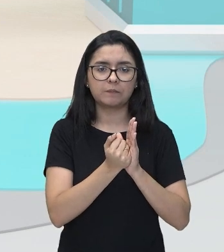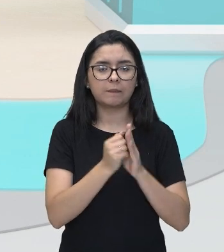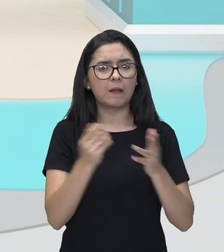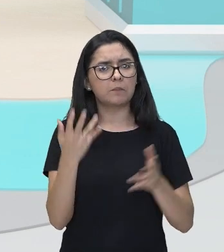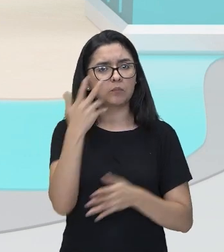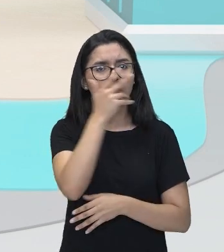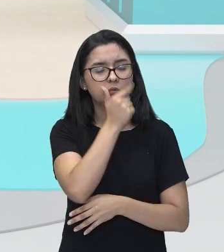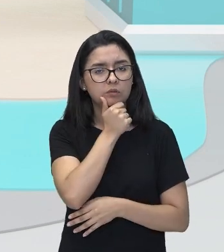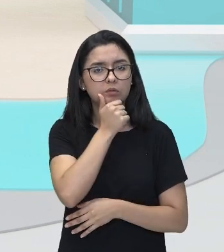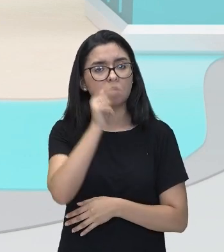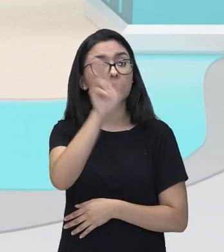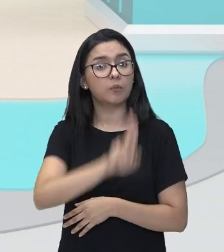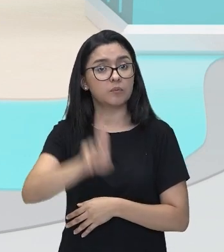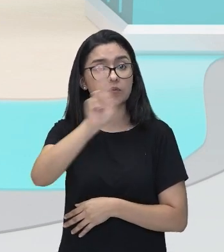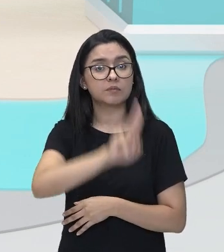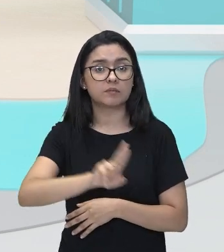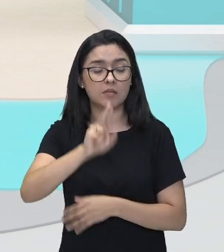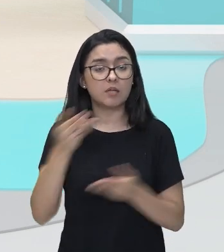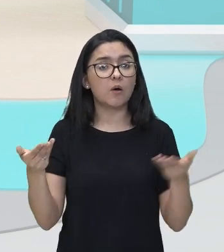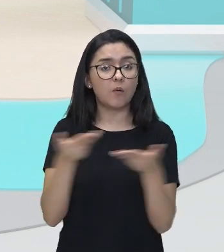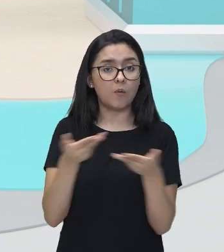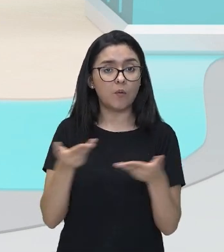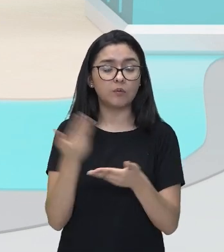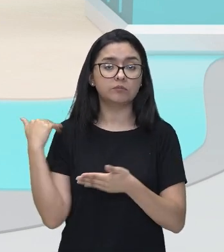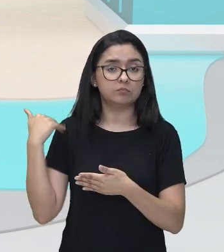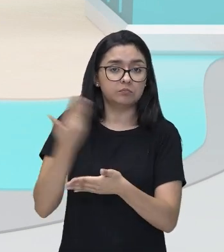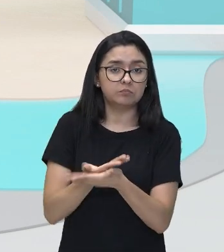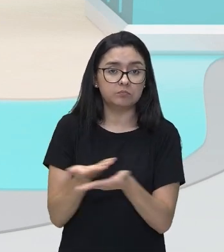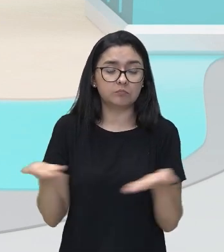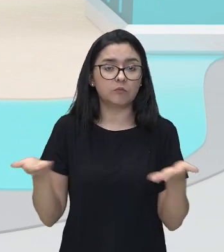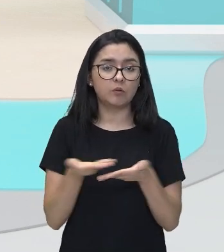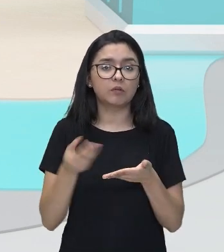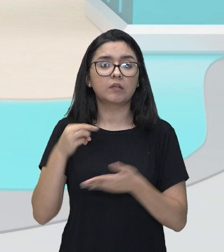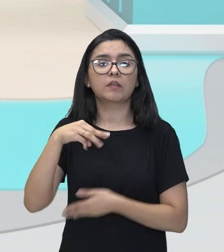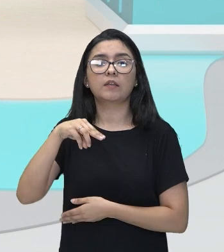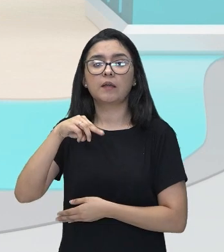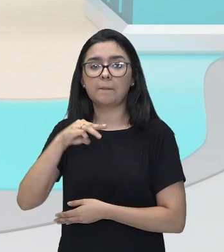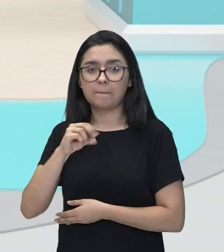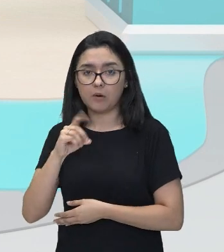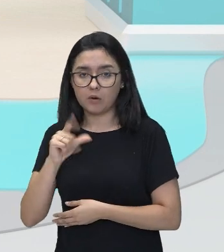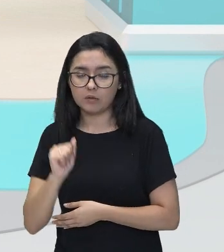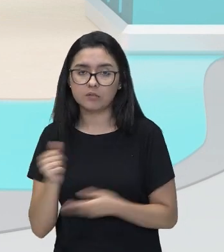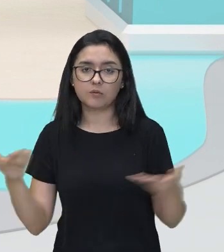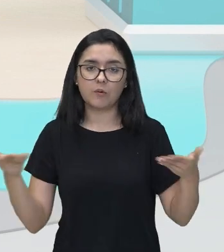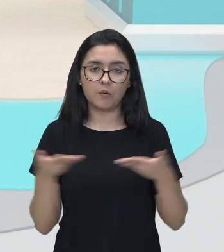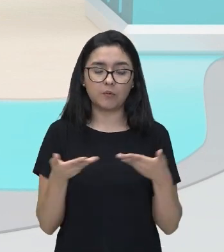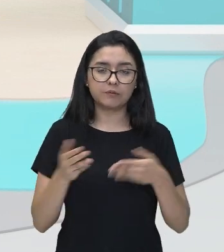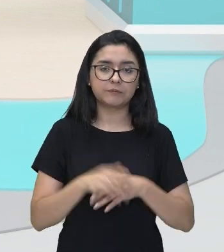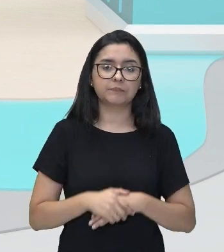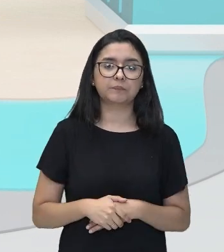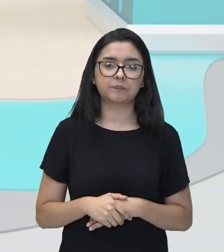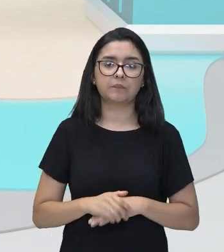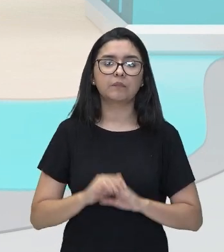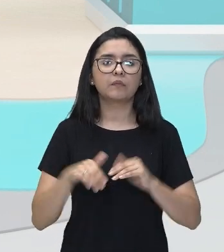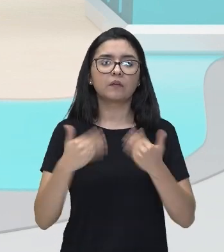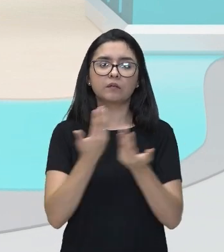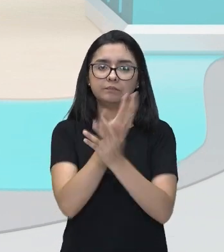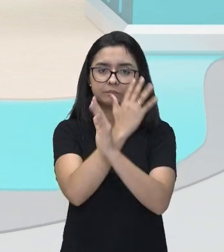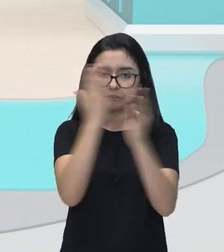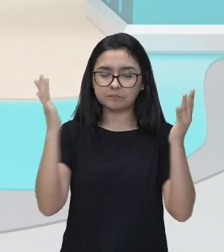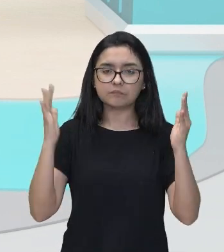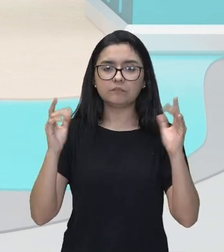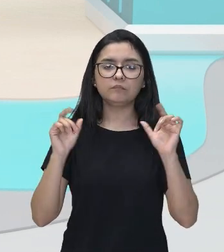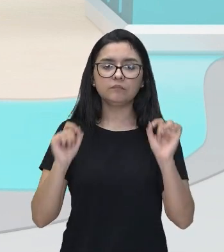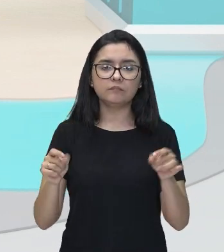muito utilizados na modernidade, ou seja, na moda atual. A natureza é outra forma